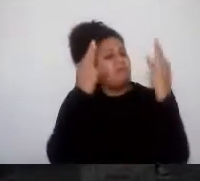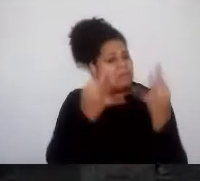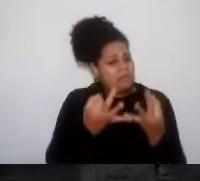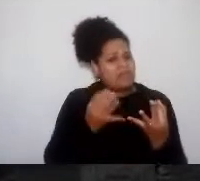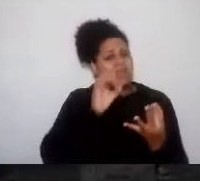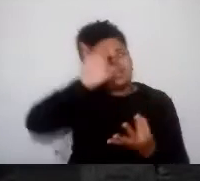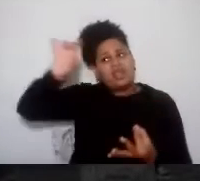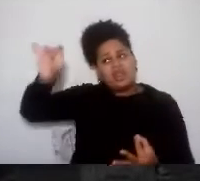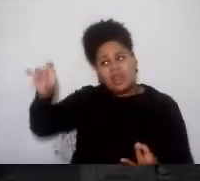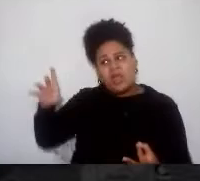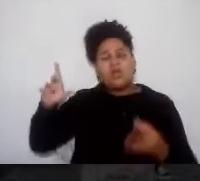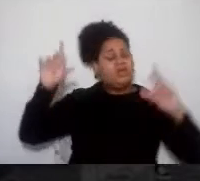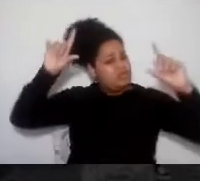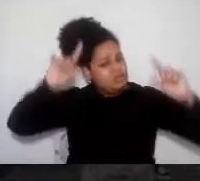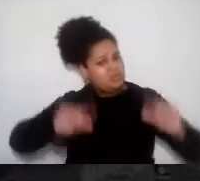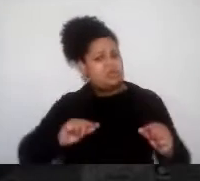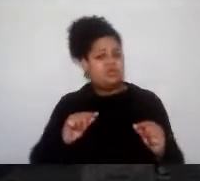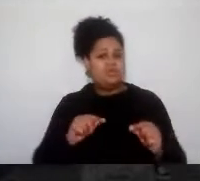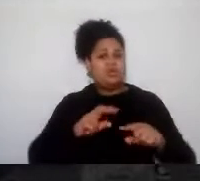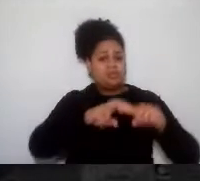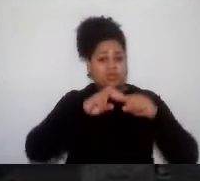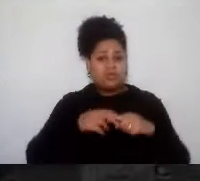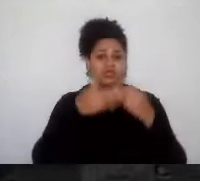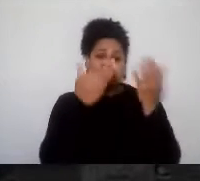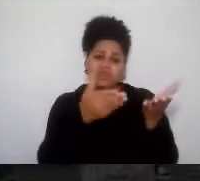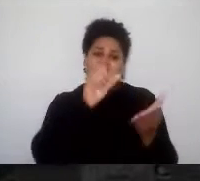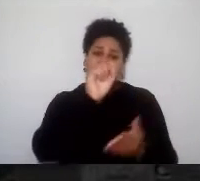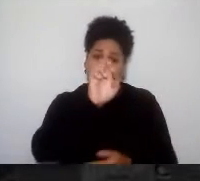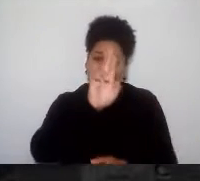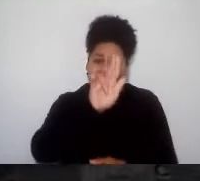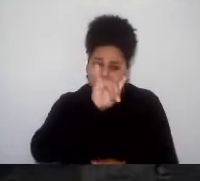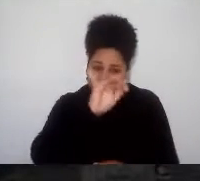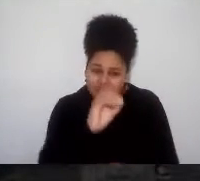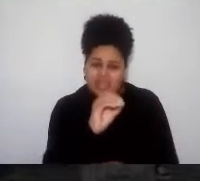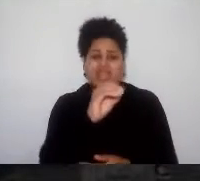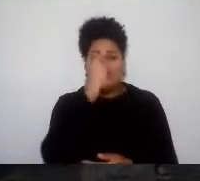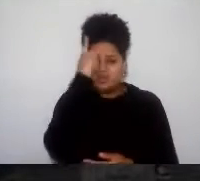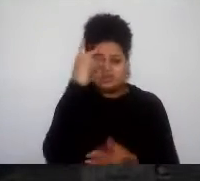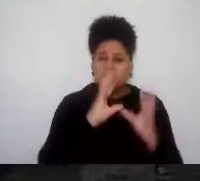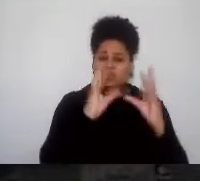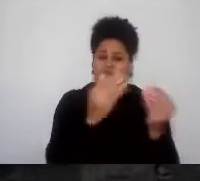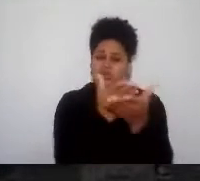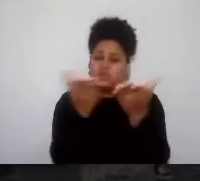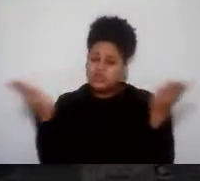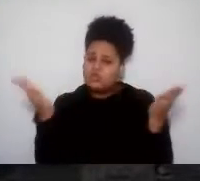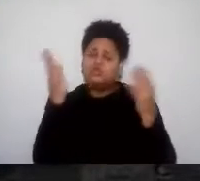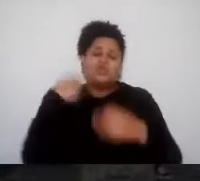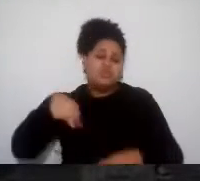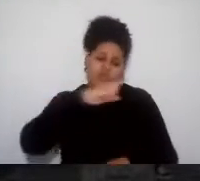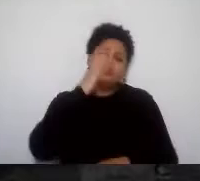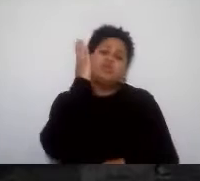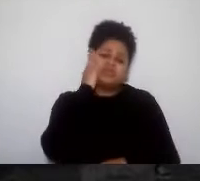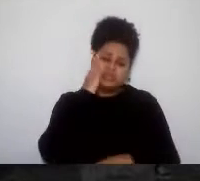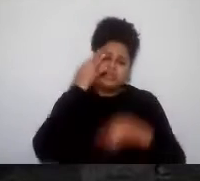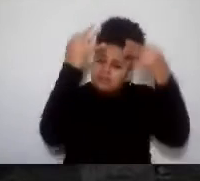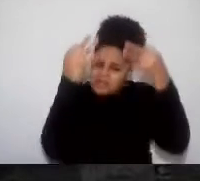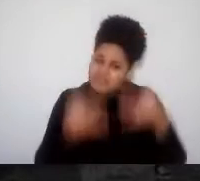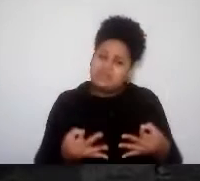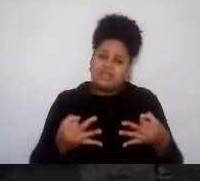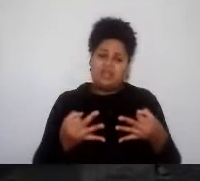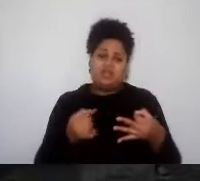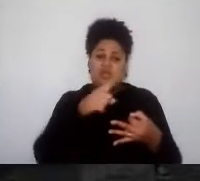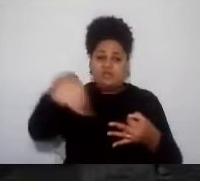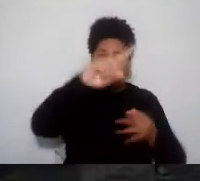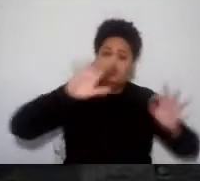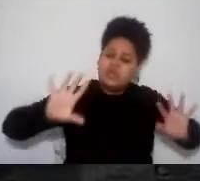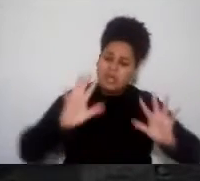trabalhadores do país. Então, Sérgio, companheiros, temos certeza que a campanha que vocês vão fazer é um farol para todos os trabalhadores